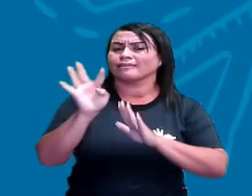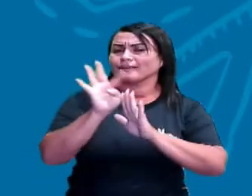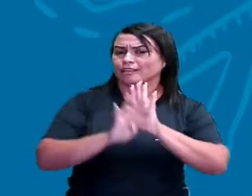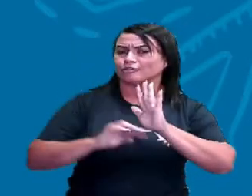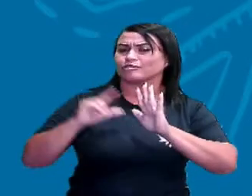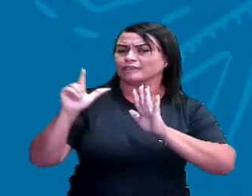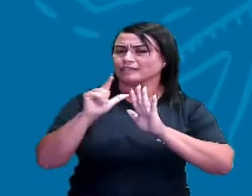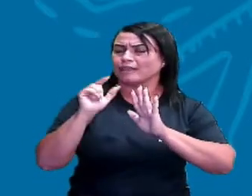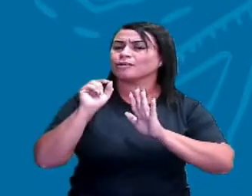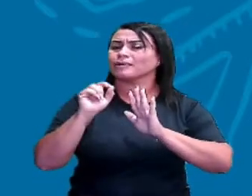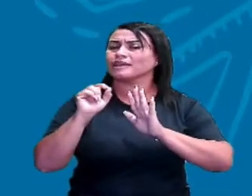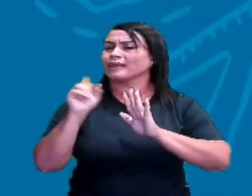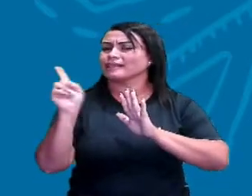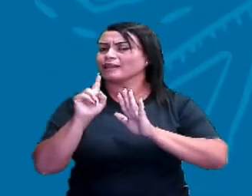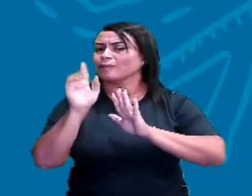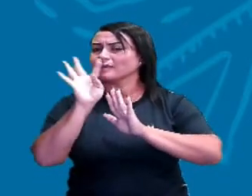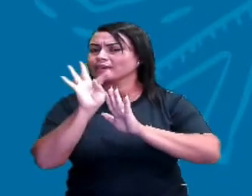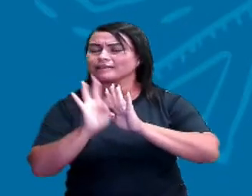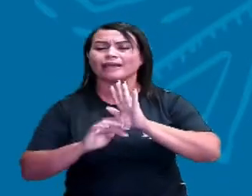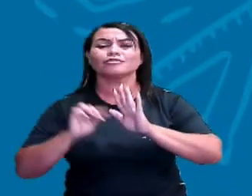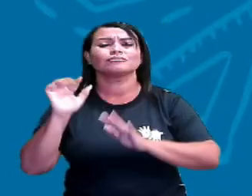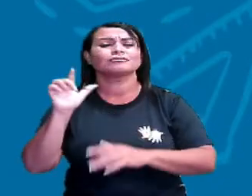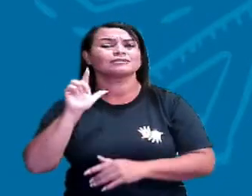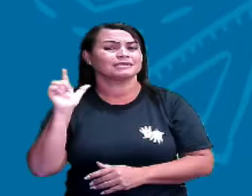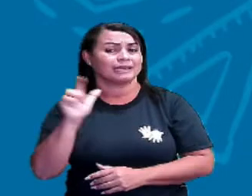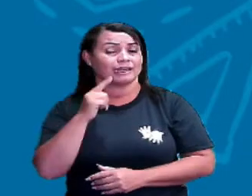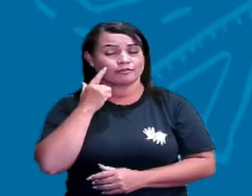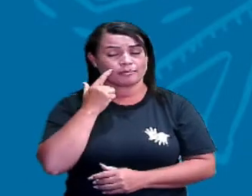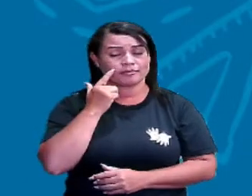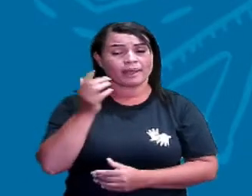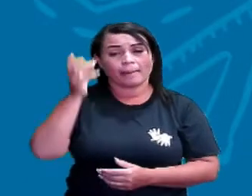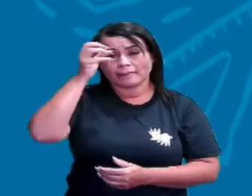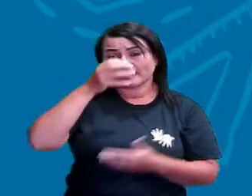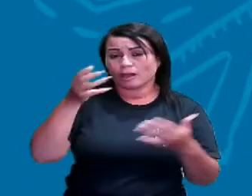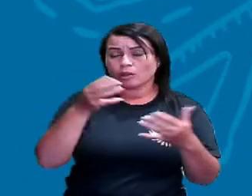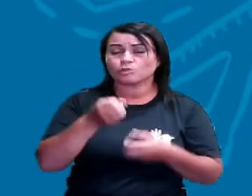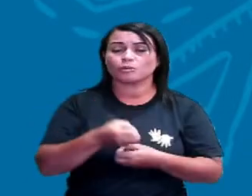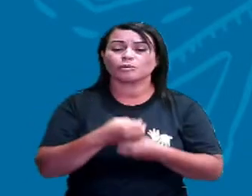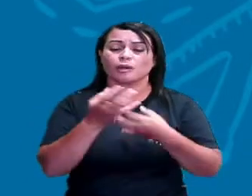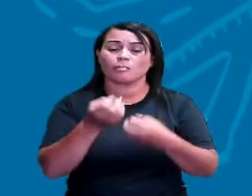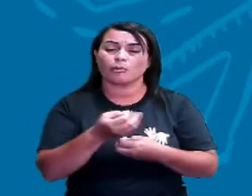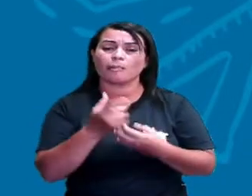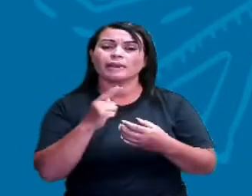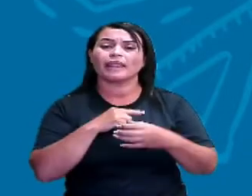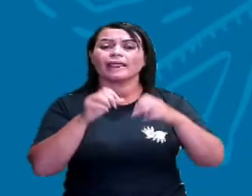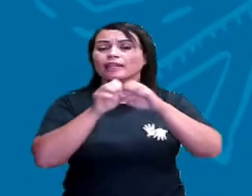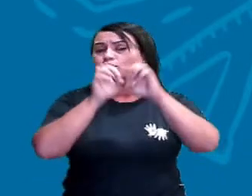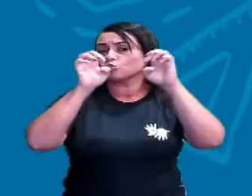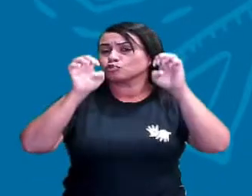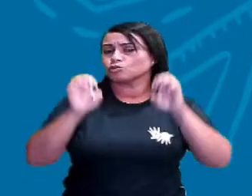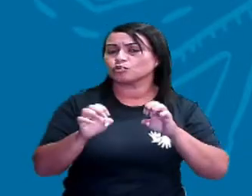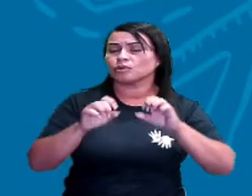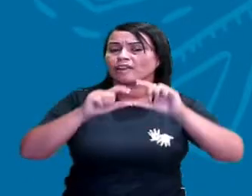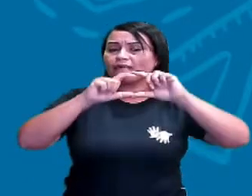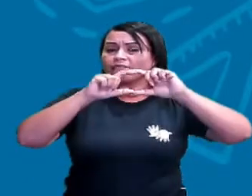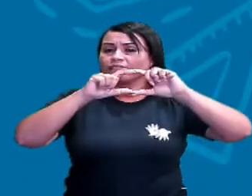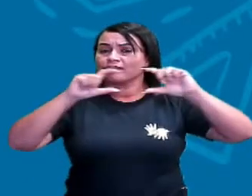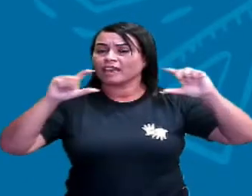agora a gente vai aprender sobre o poema. Então o poema ele traz na sua estrutura